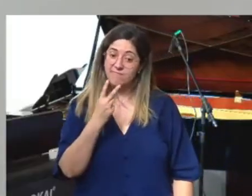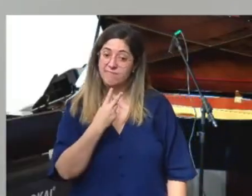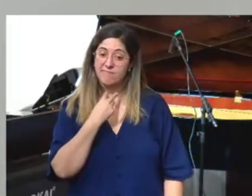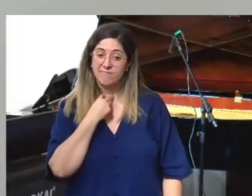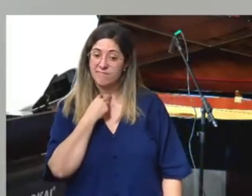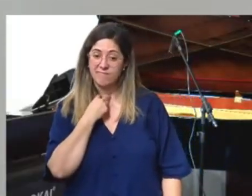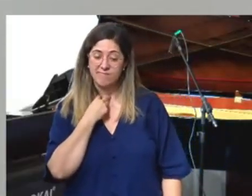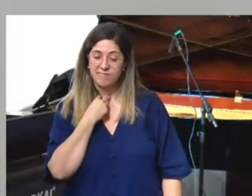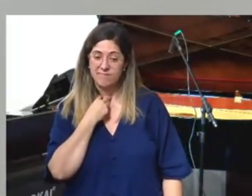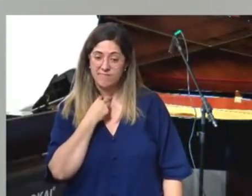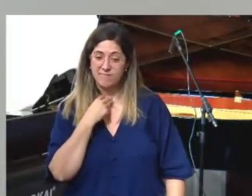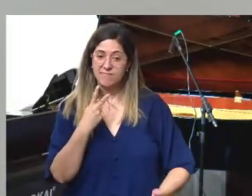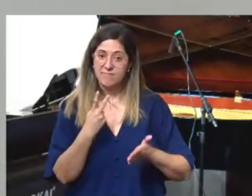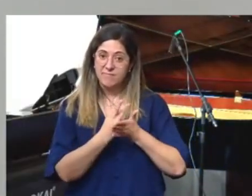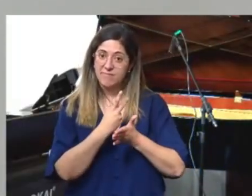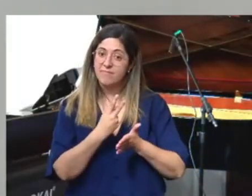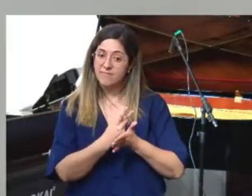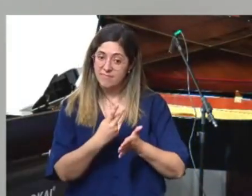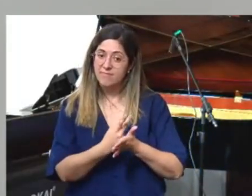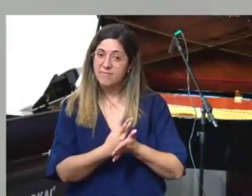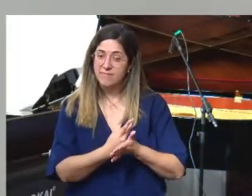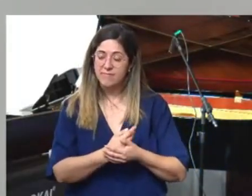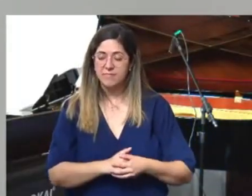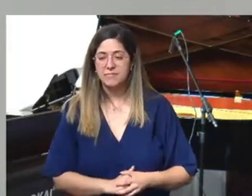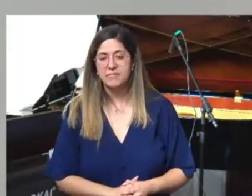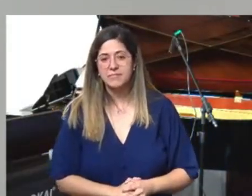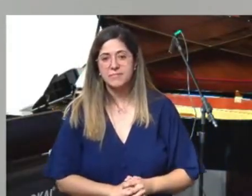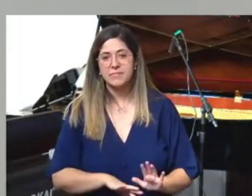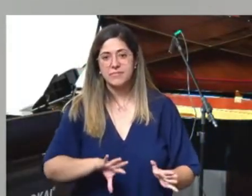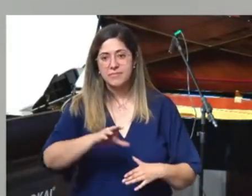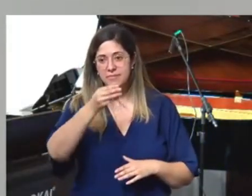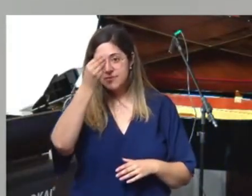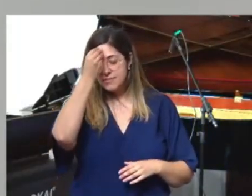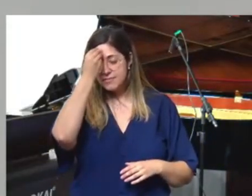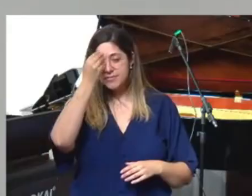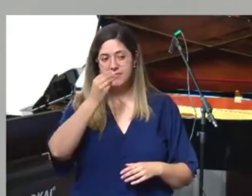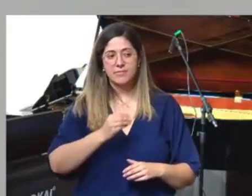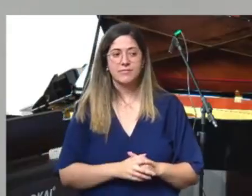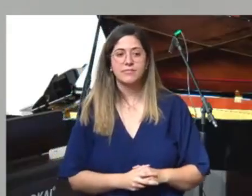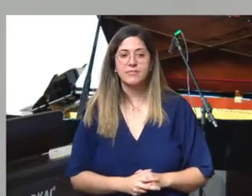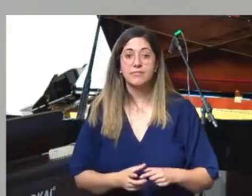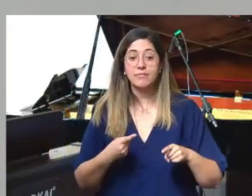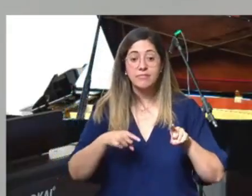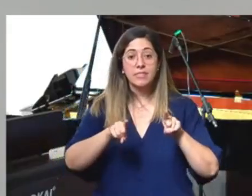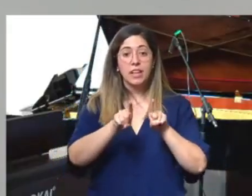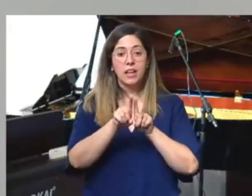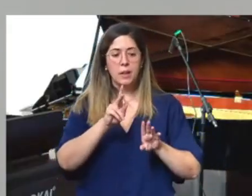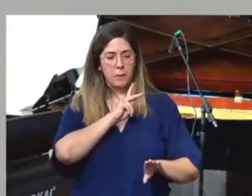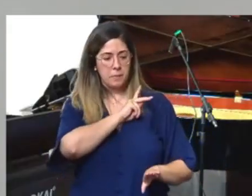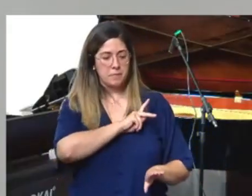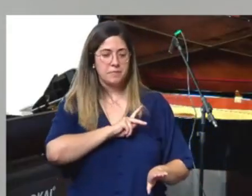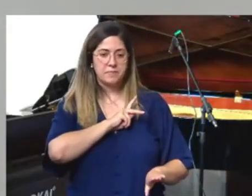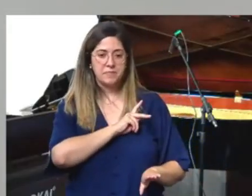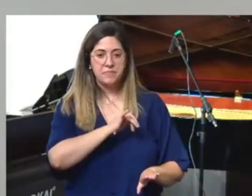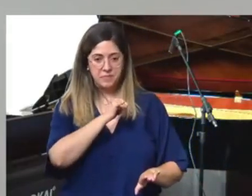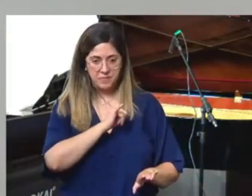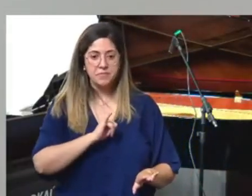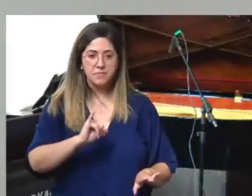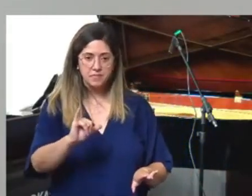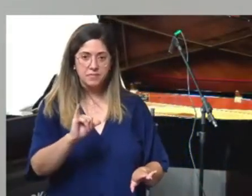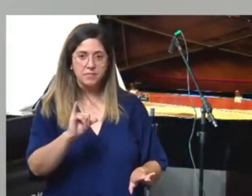profundamente errado neste procedimento, neste estilo de vida. Paulo então vai